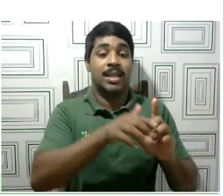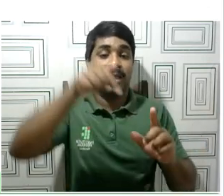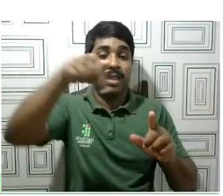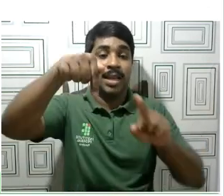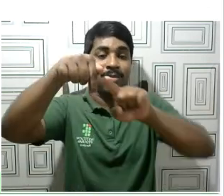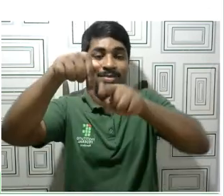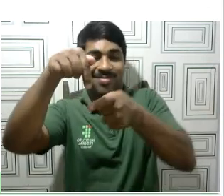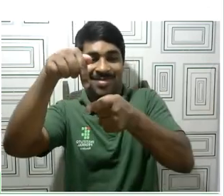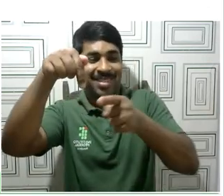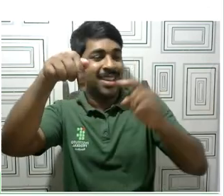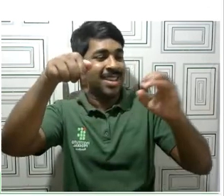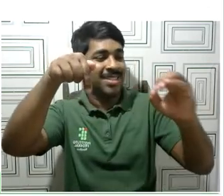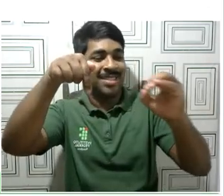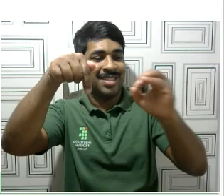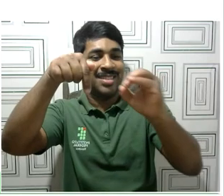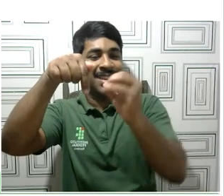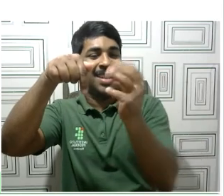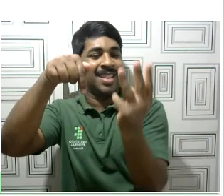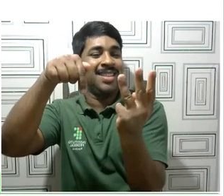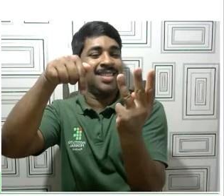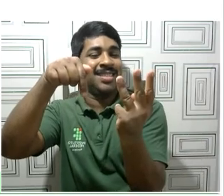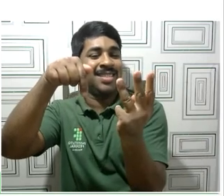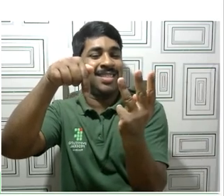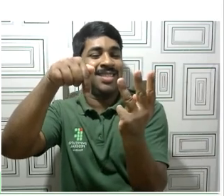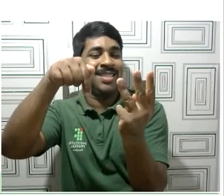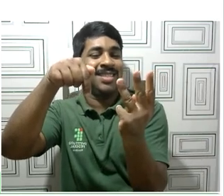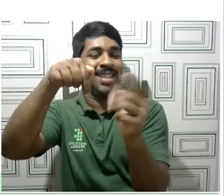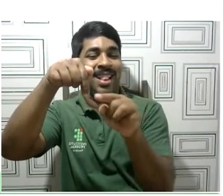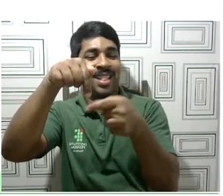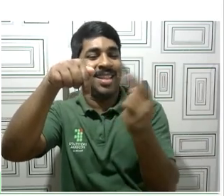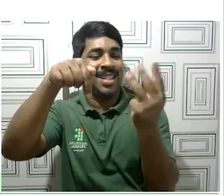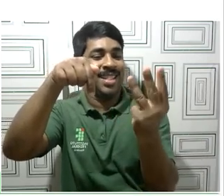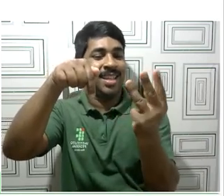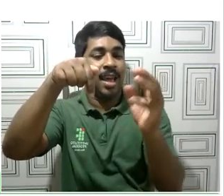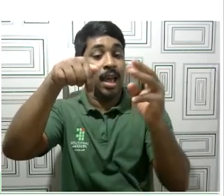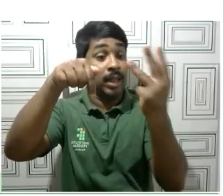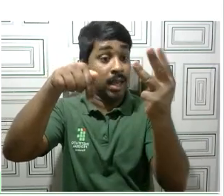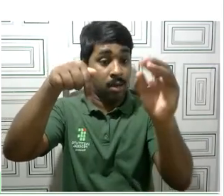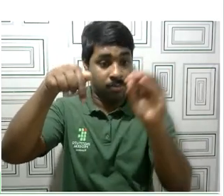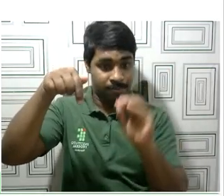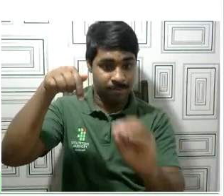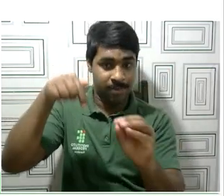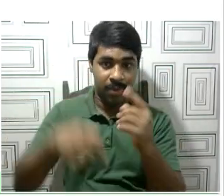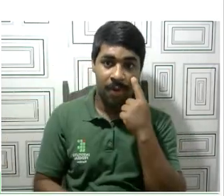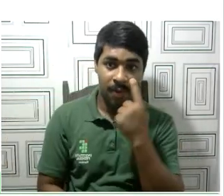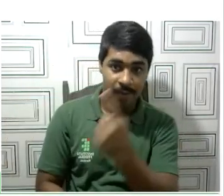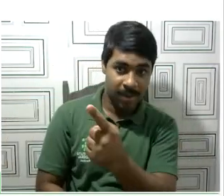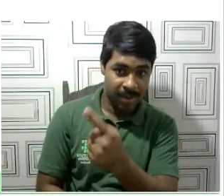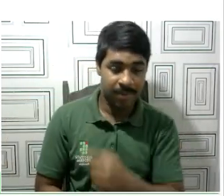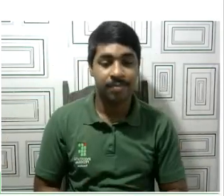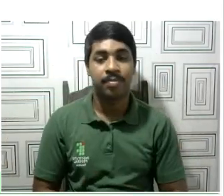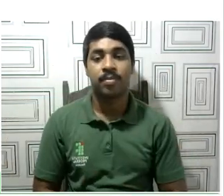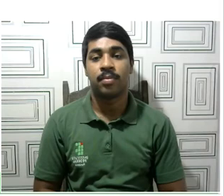você fazer isso é você contar aqui a quantidade de zeros que tem. Ó. São 3 zeros, então são 3 aqui em cima,